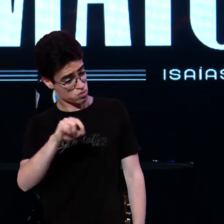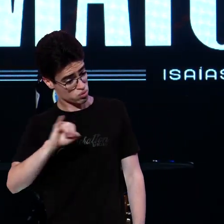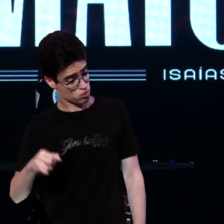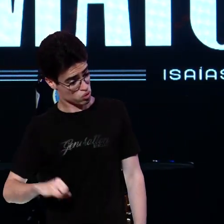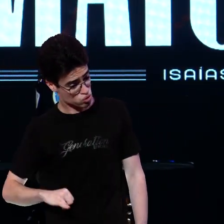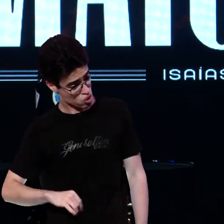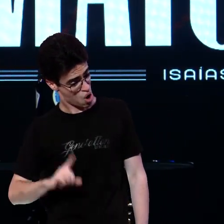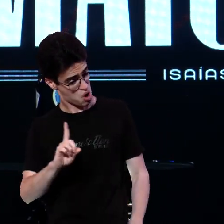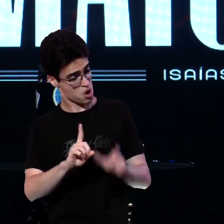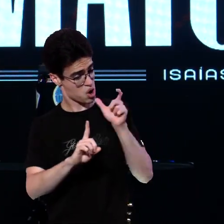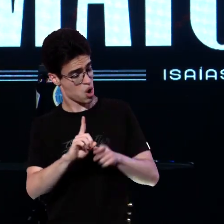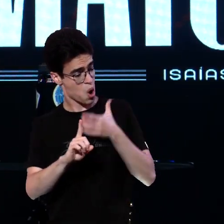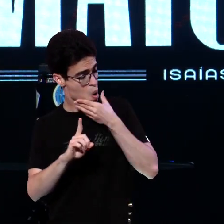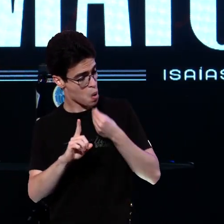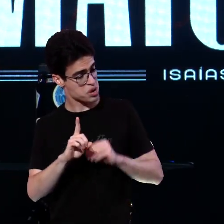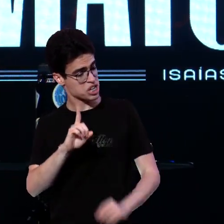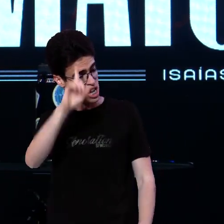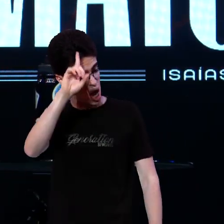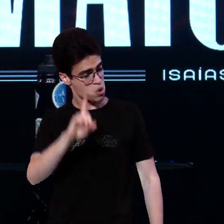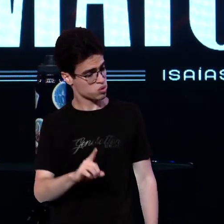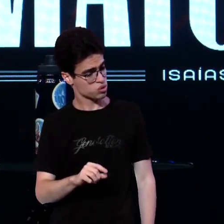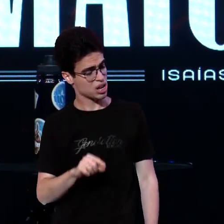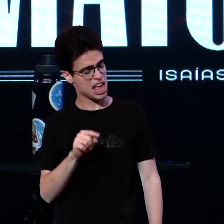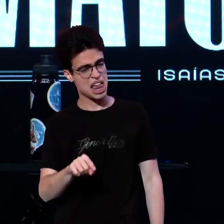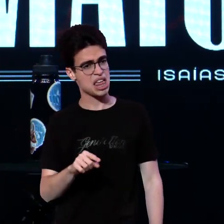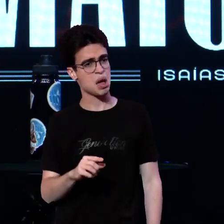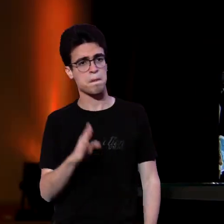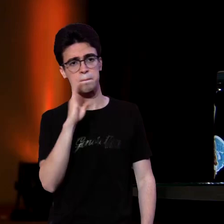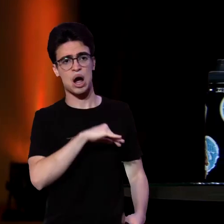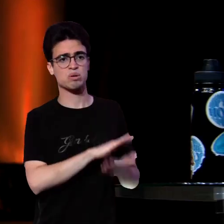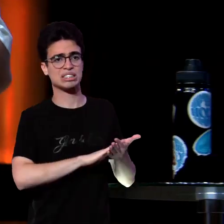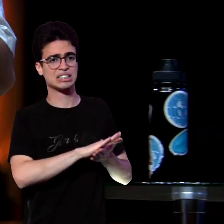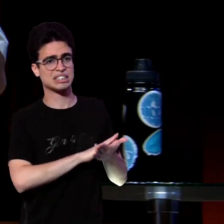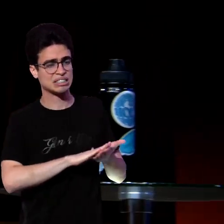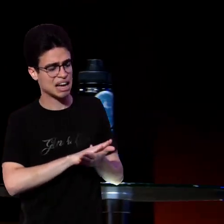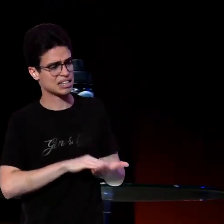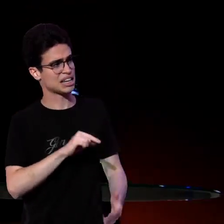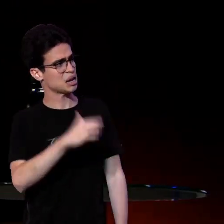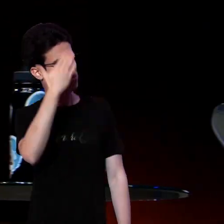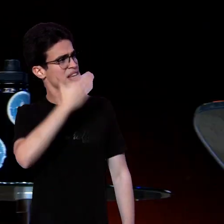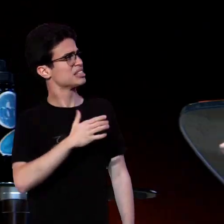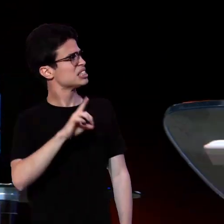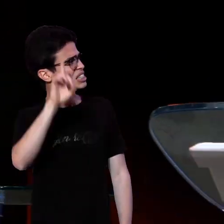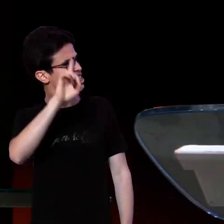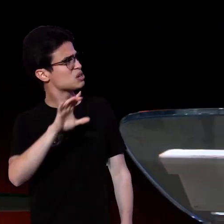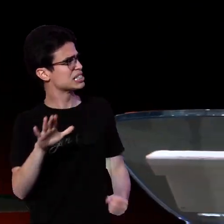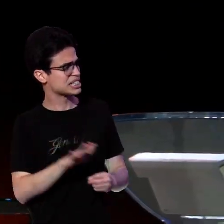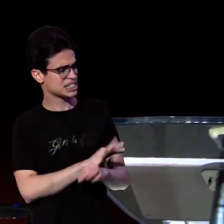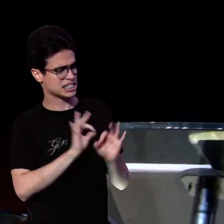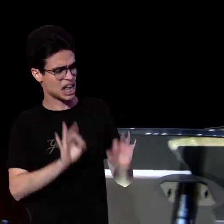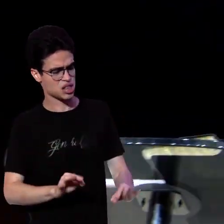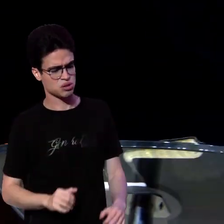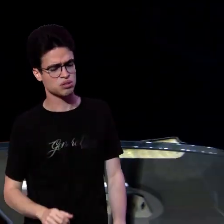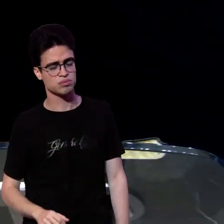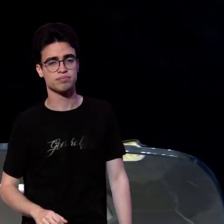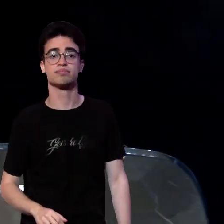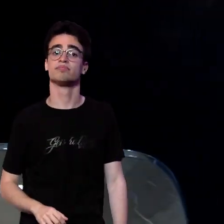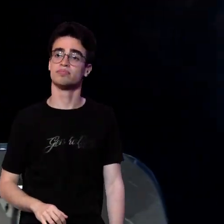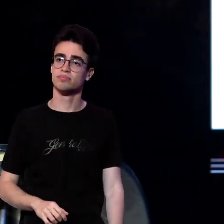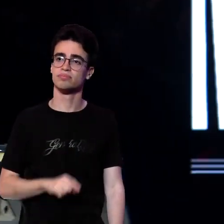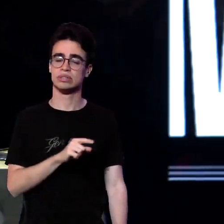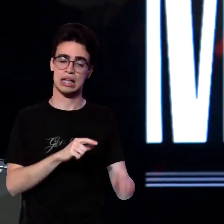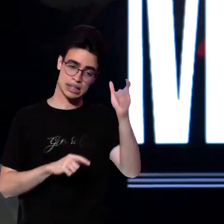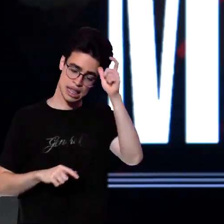de Deus, evita o mal, íntegro, cheio da presença de Deus. E aí Jó fala, mas